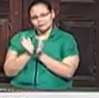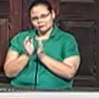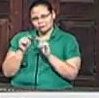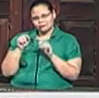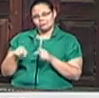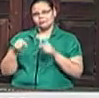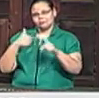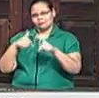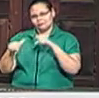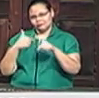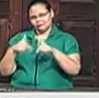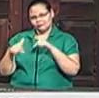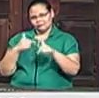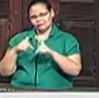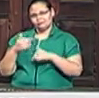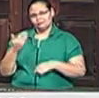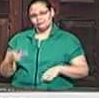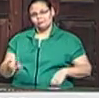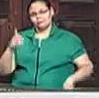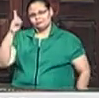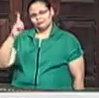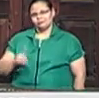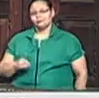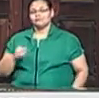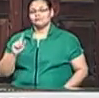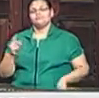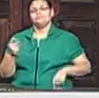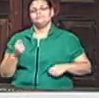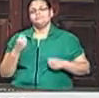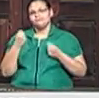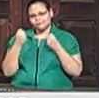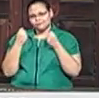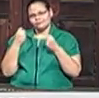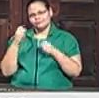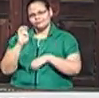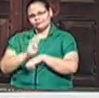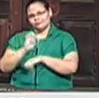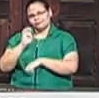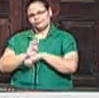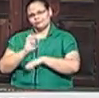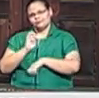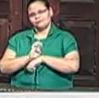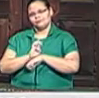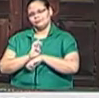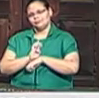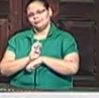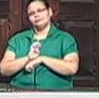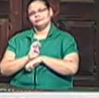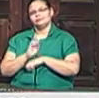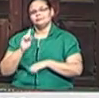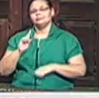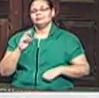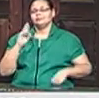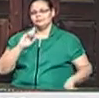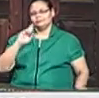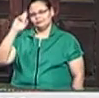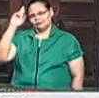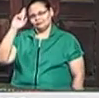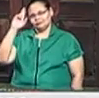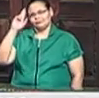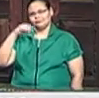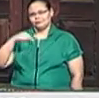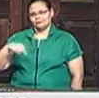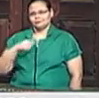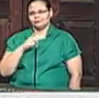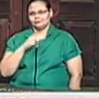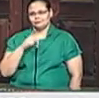trabalhadora, da preservação dos direitos e do fortalecimento do Estado com a responsabilidade que